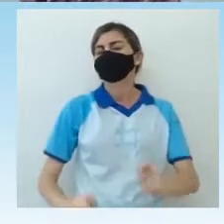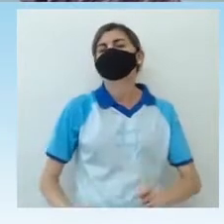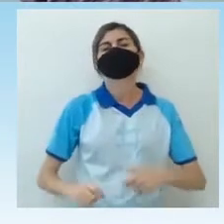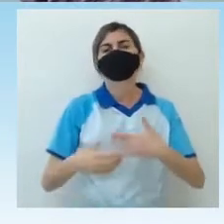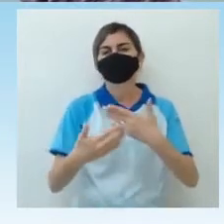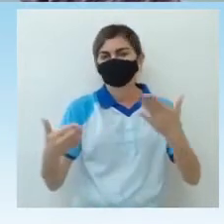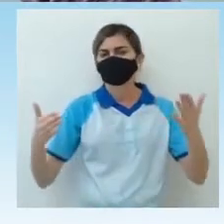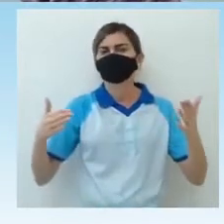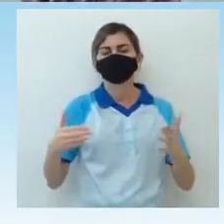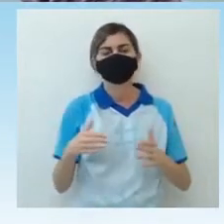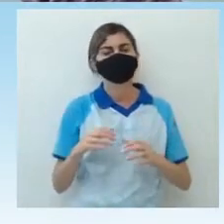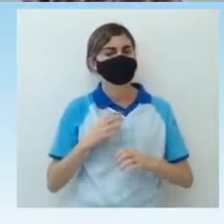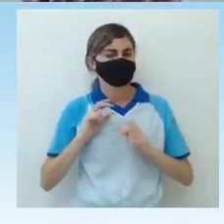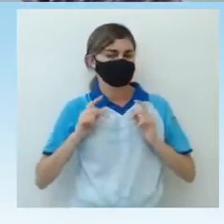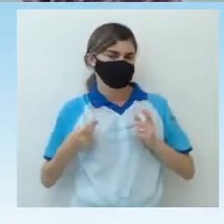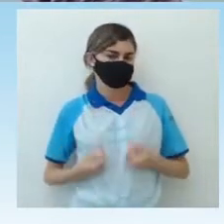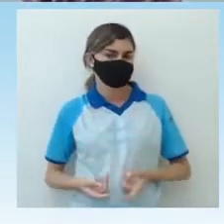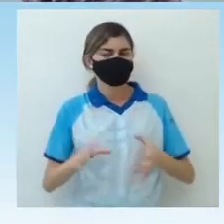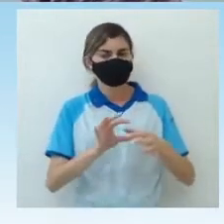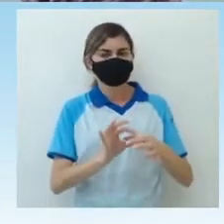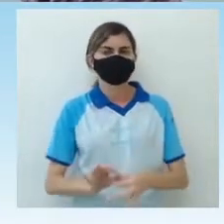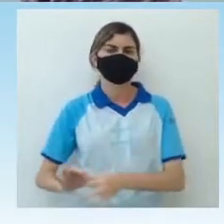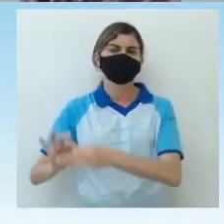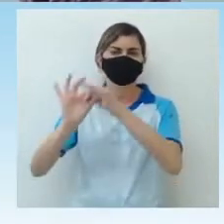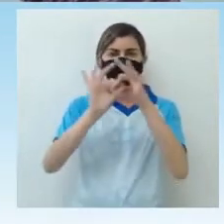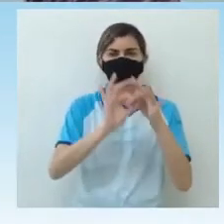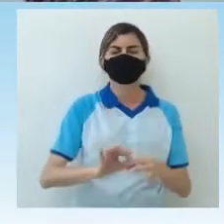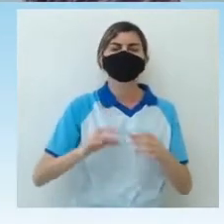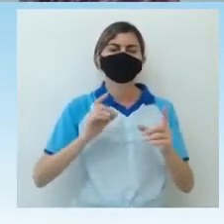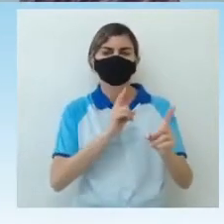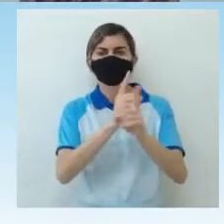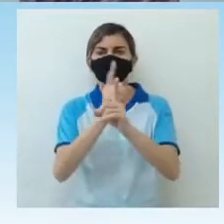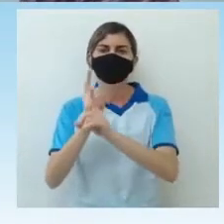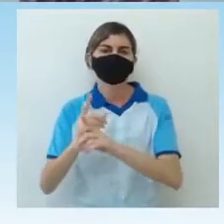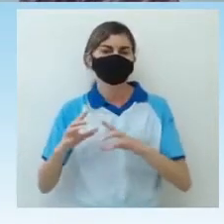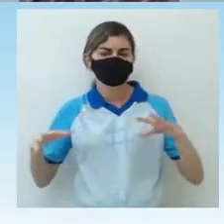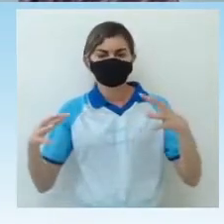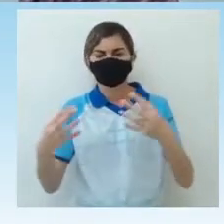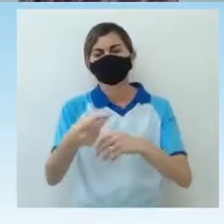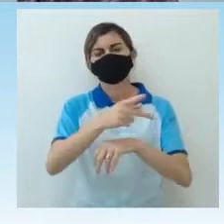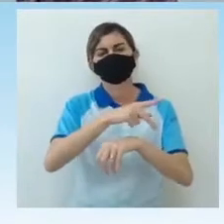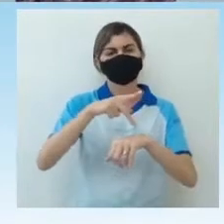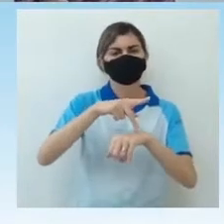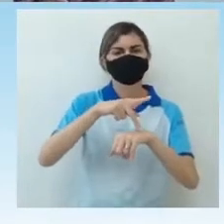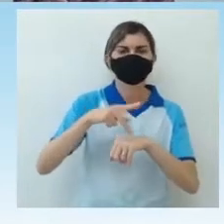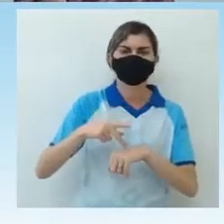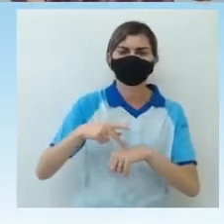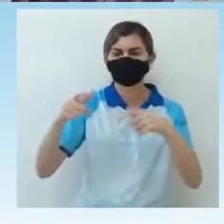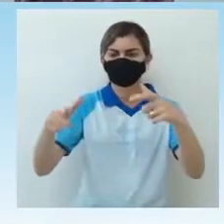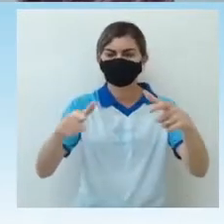essa atividade humana universal, a gente encontra em todos os países, em todas as